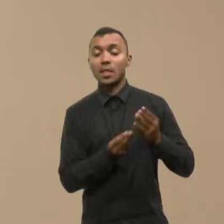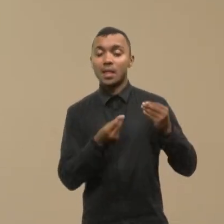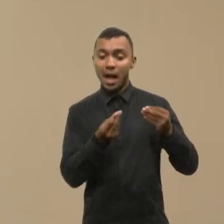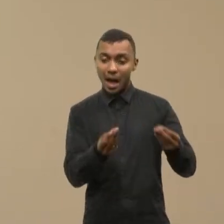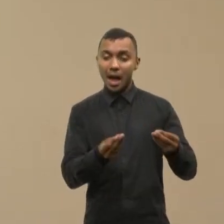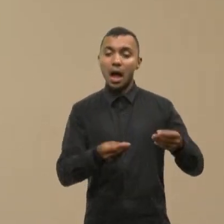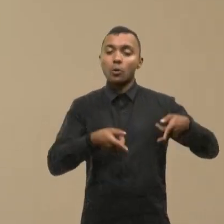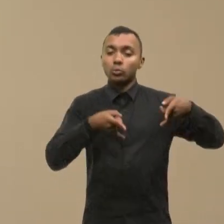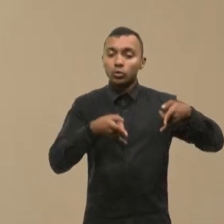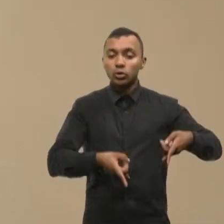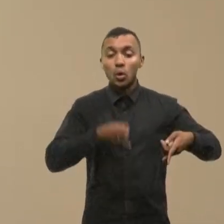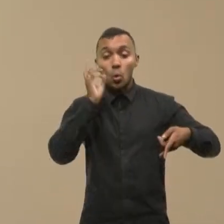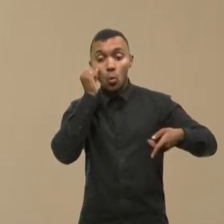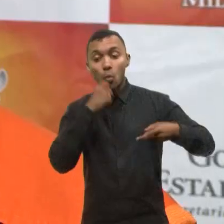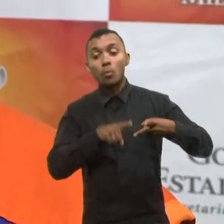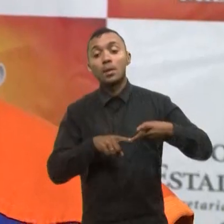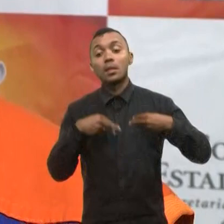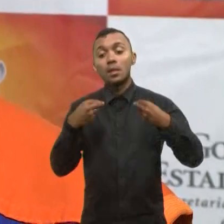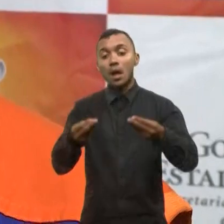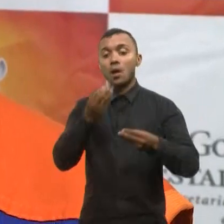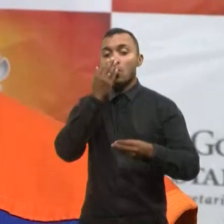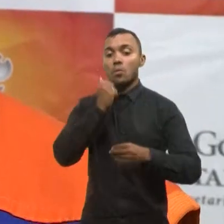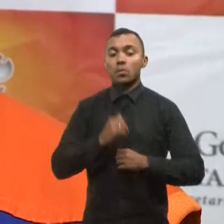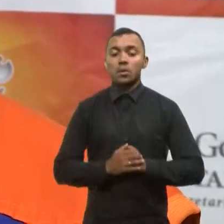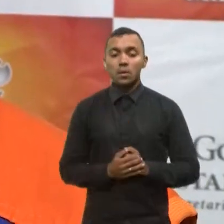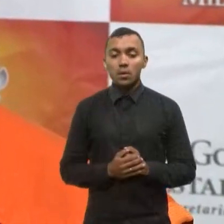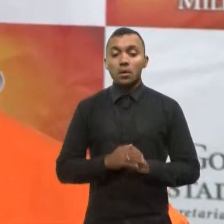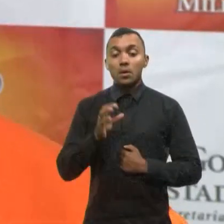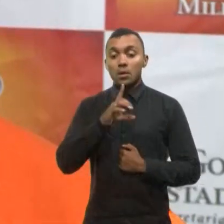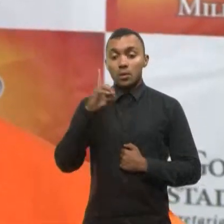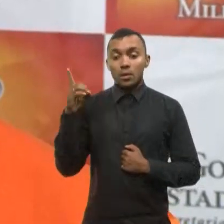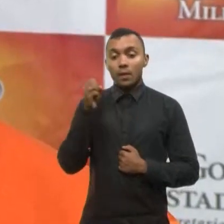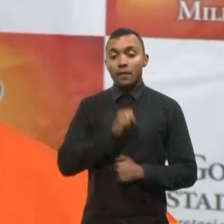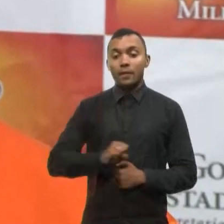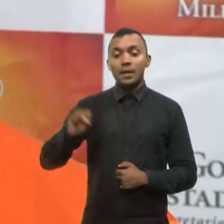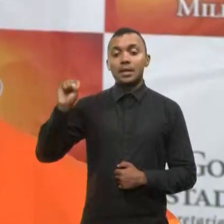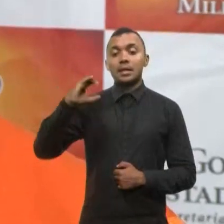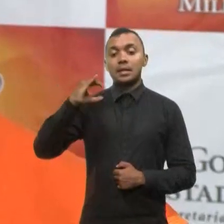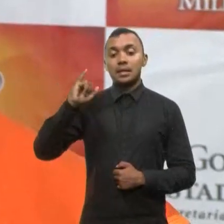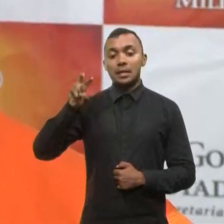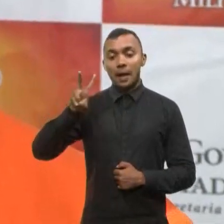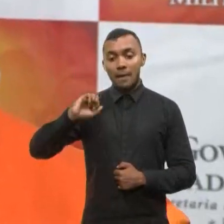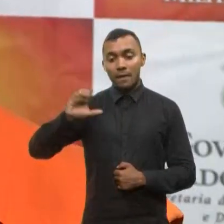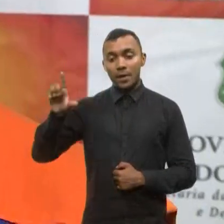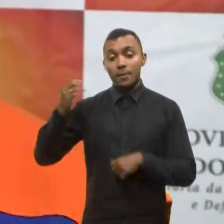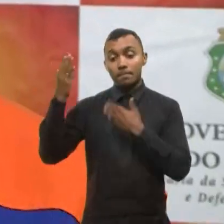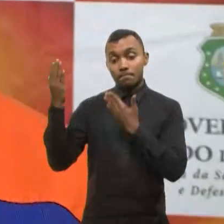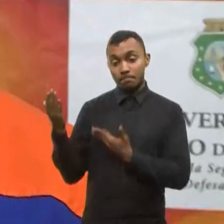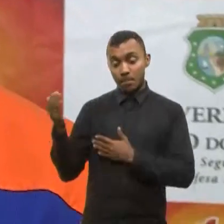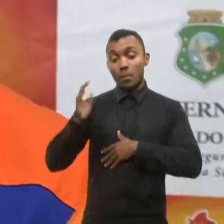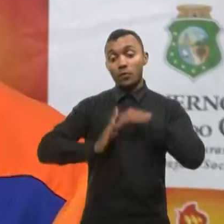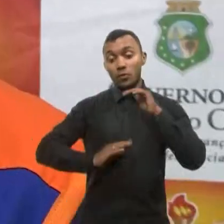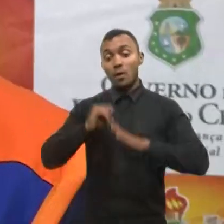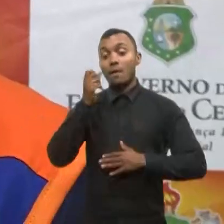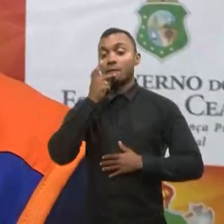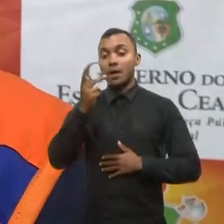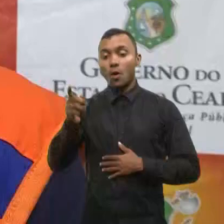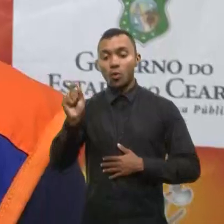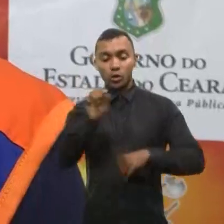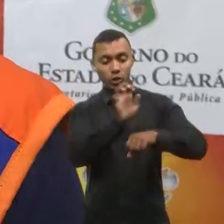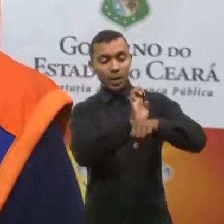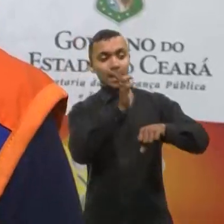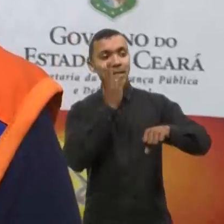servimos a alimentação. O coordenador da Defesa Civil do Estado do Ceará, Haroldo Gondim, explica que atualmente o